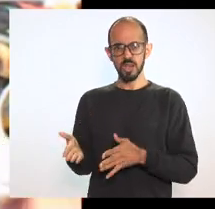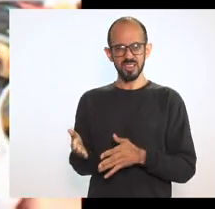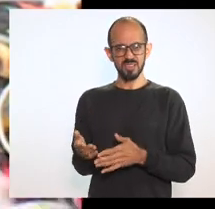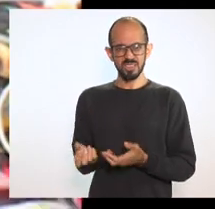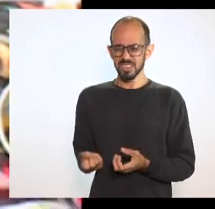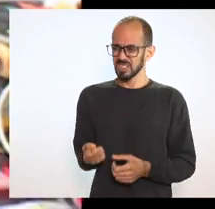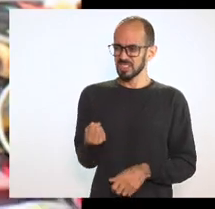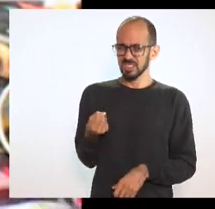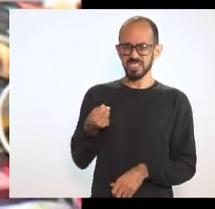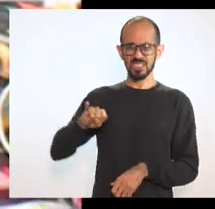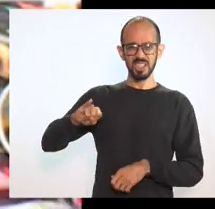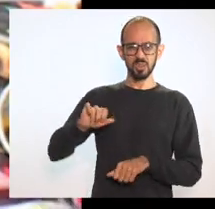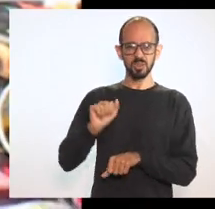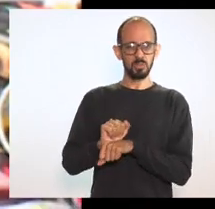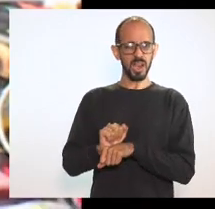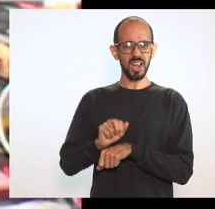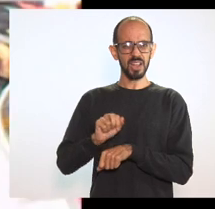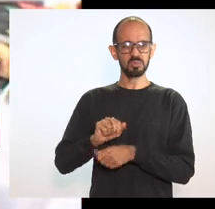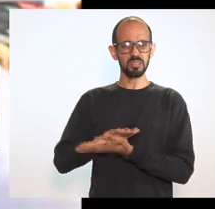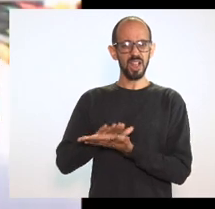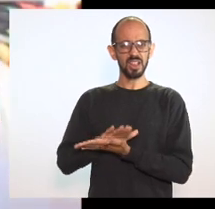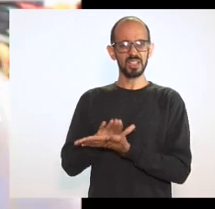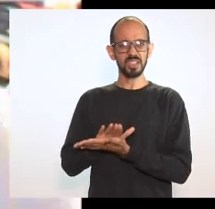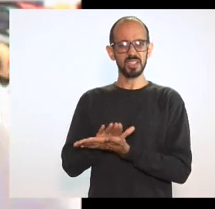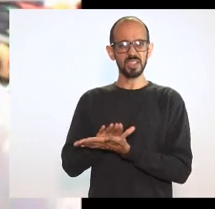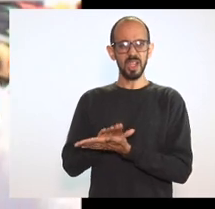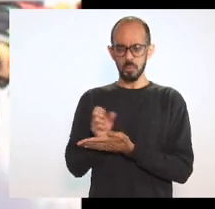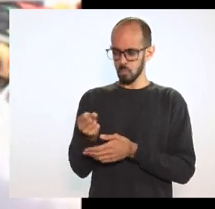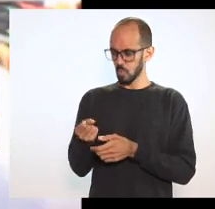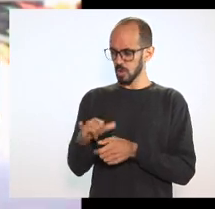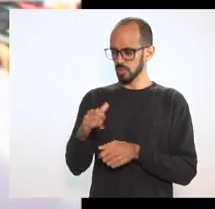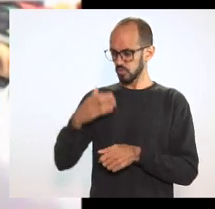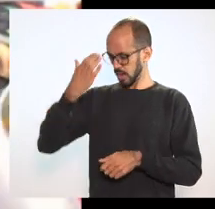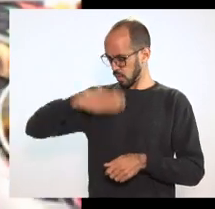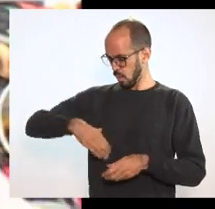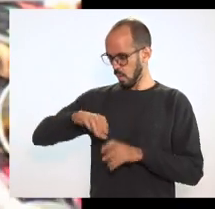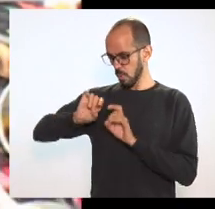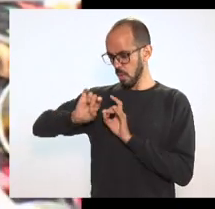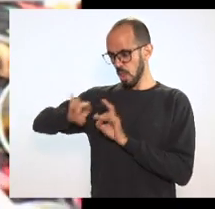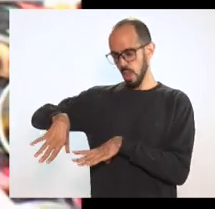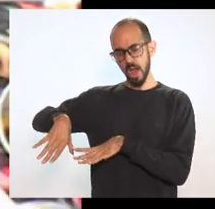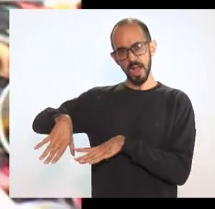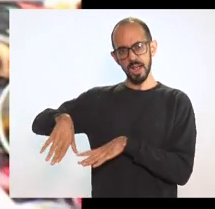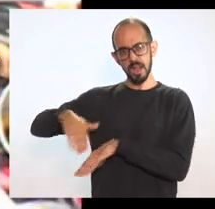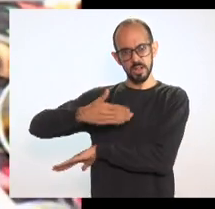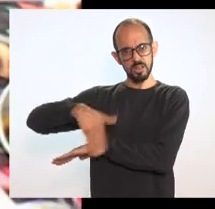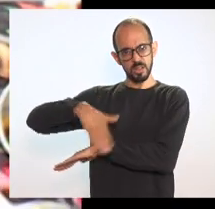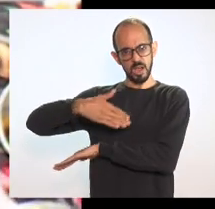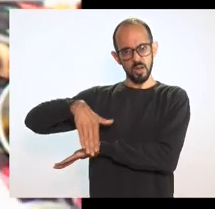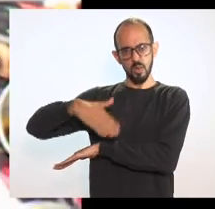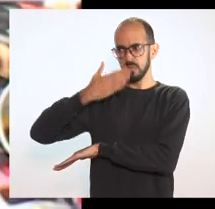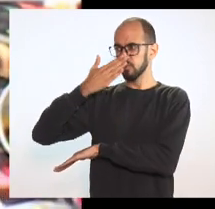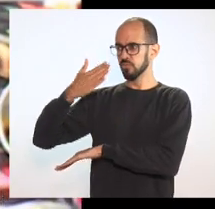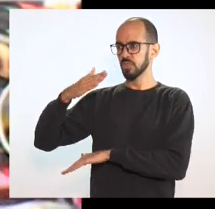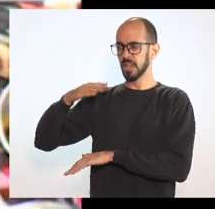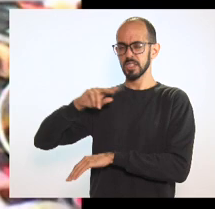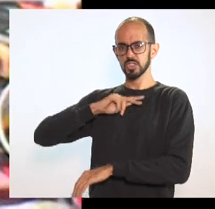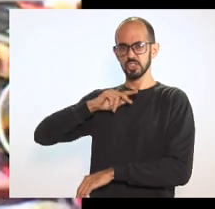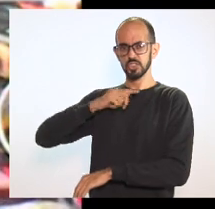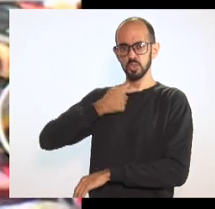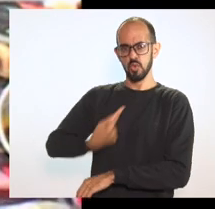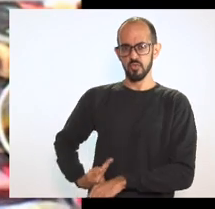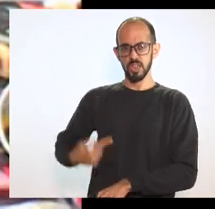as escolas vão parar quando? Nunca. Quando os corpos estiverem amontoados na porta do palácio, é um absurdo que a